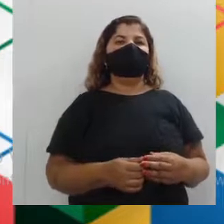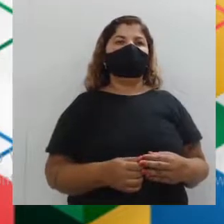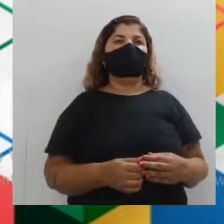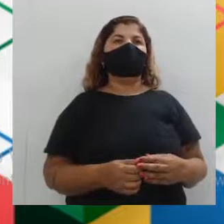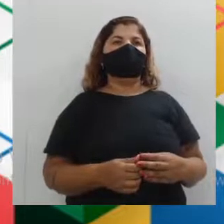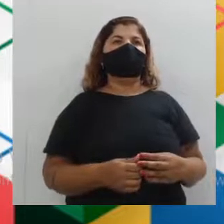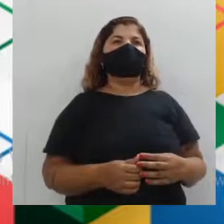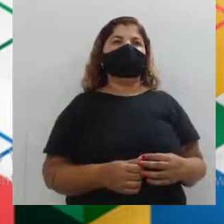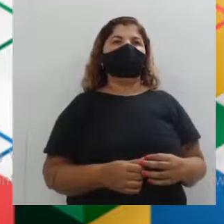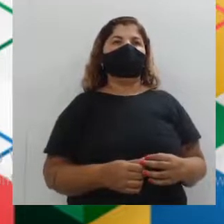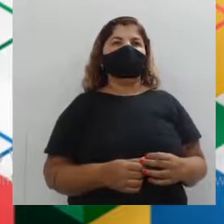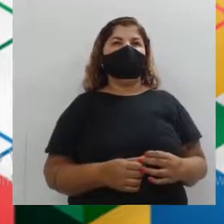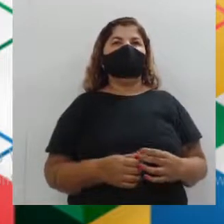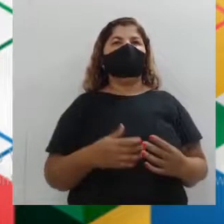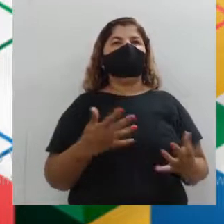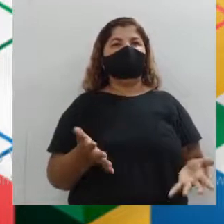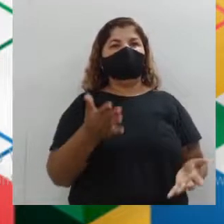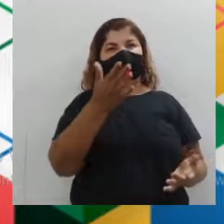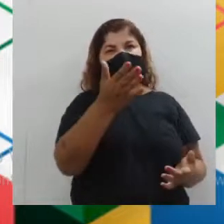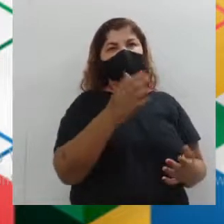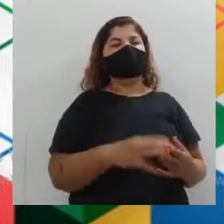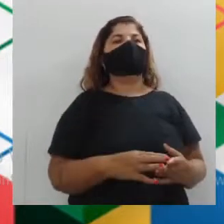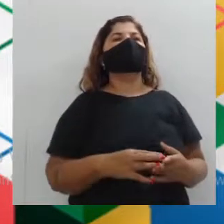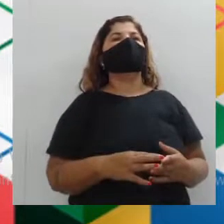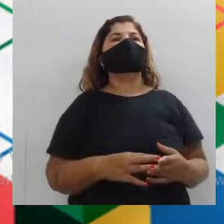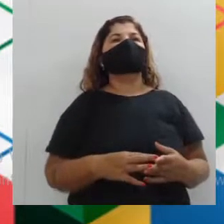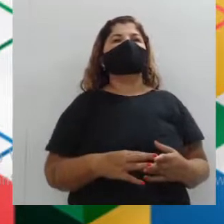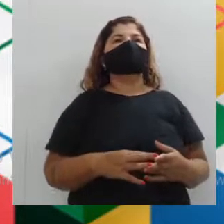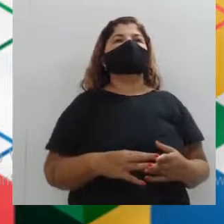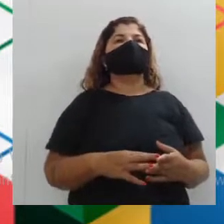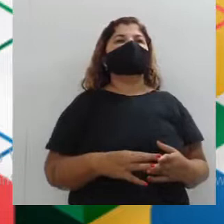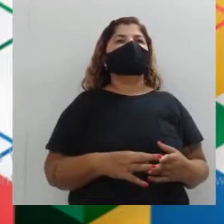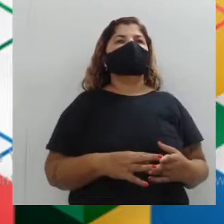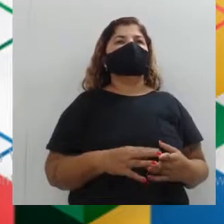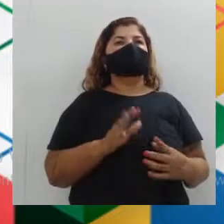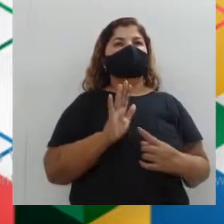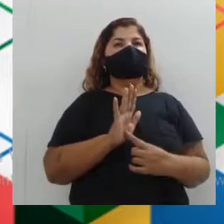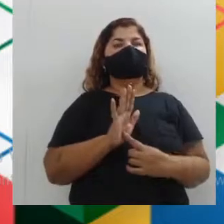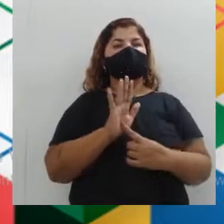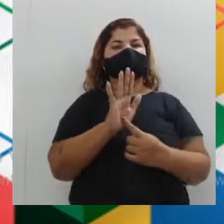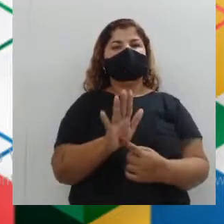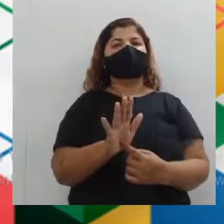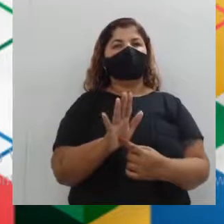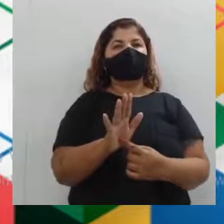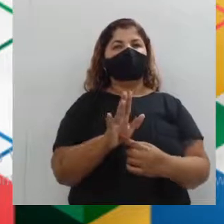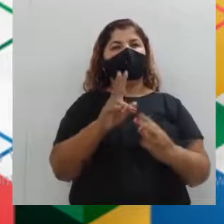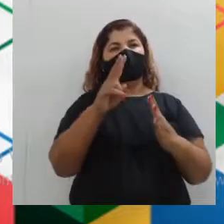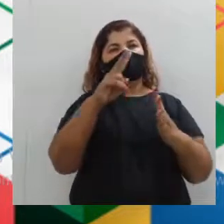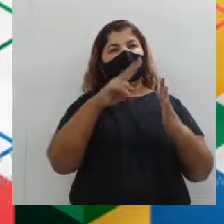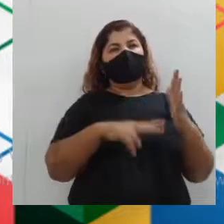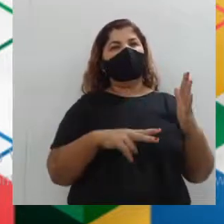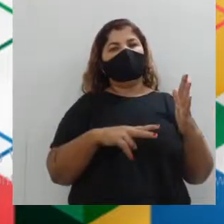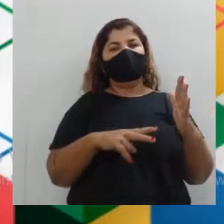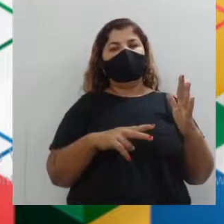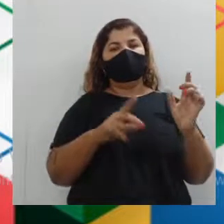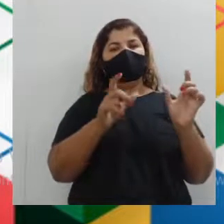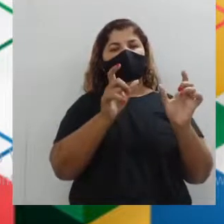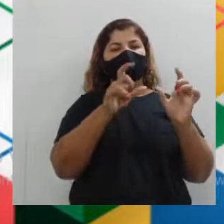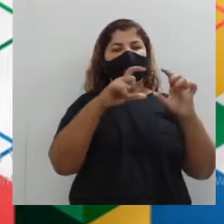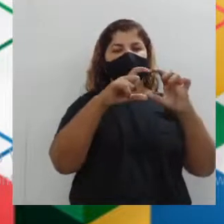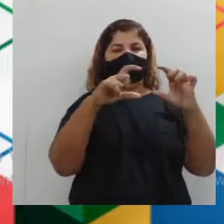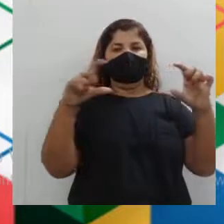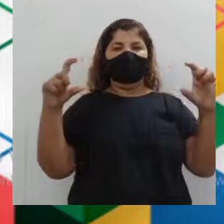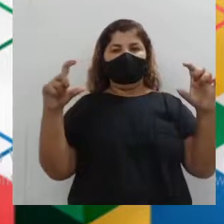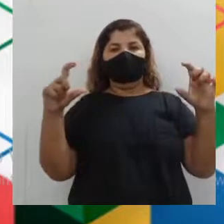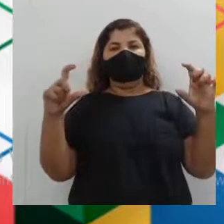Temos aqui um exemplozinho, tá? Que, lendo o quadrinho, na verdade, eu já